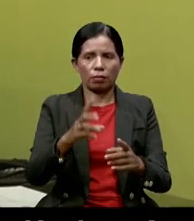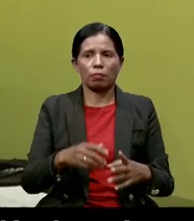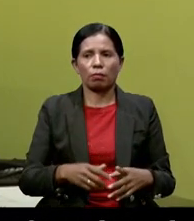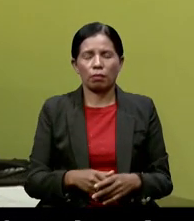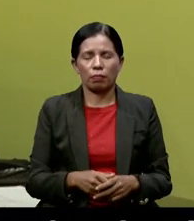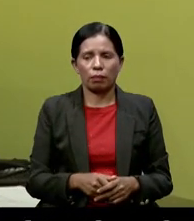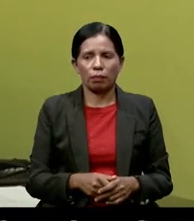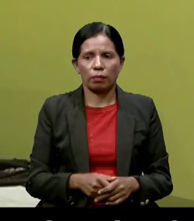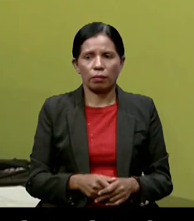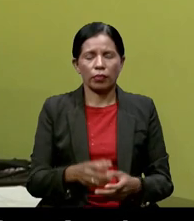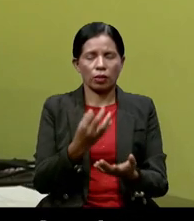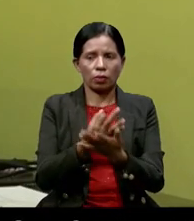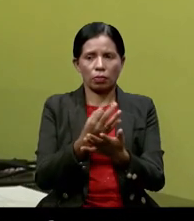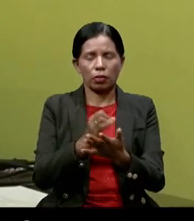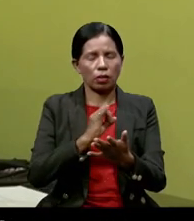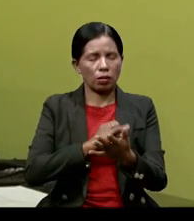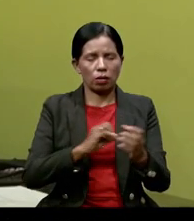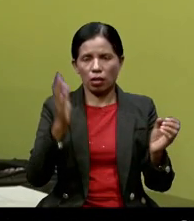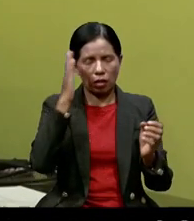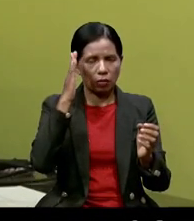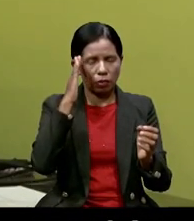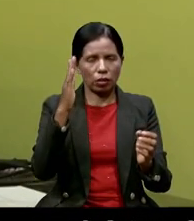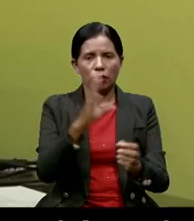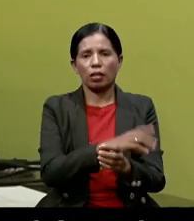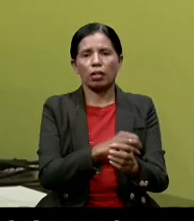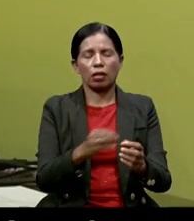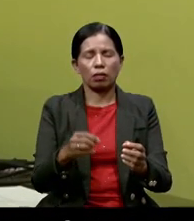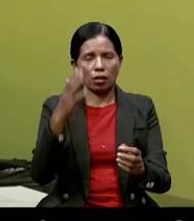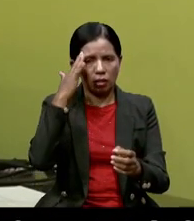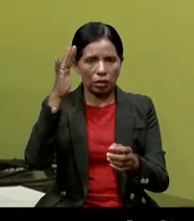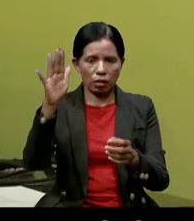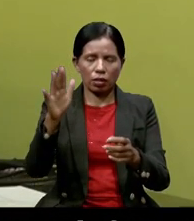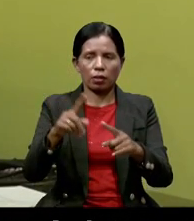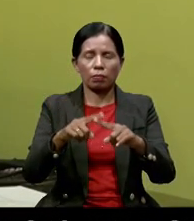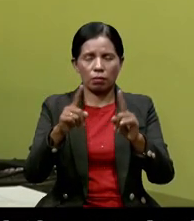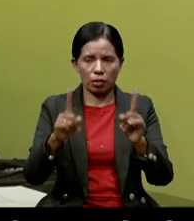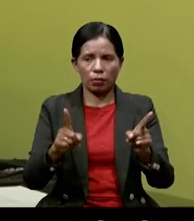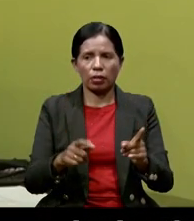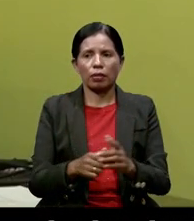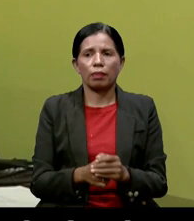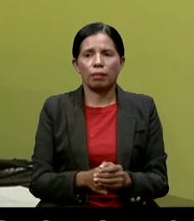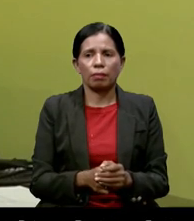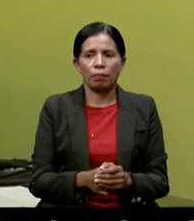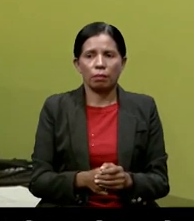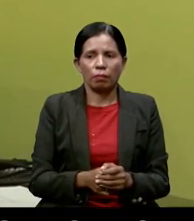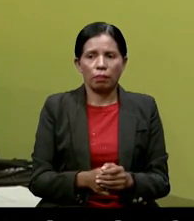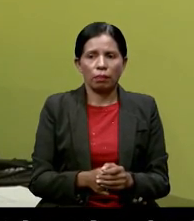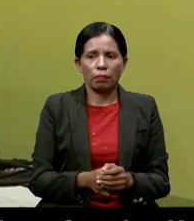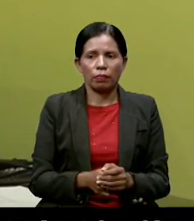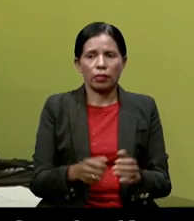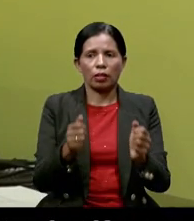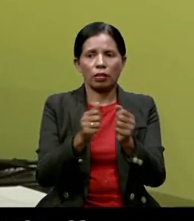para bele conclui orçamento ou la lembra ou la lembra mai be por volta